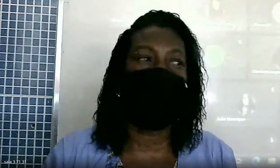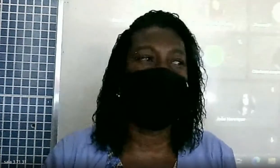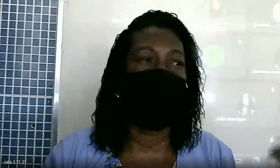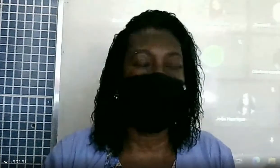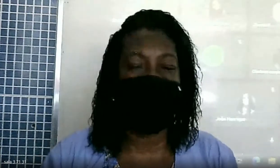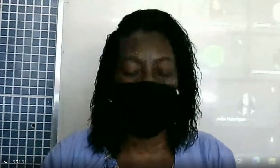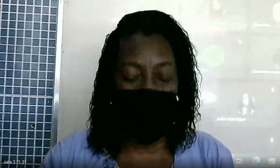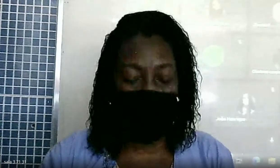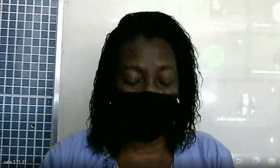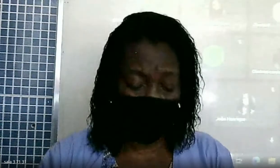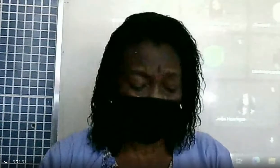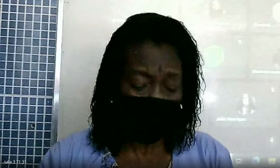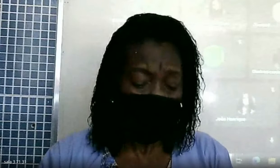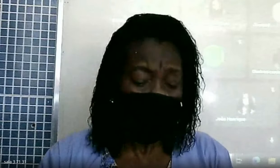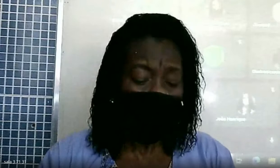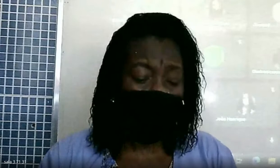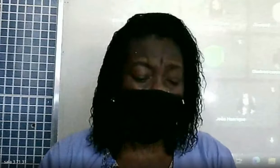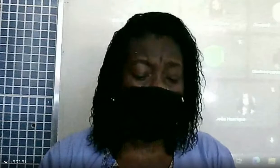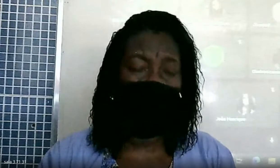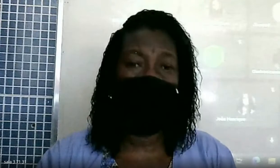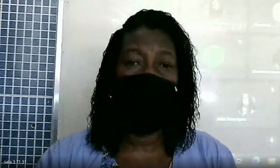juntando com o vídeo da semana passada,